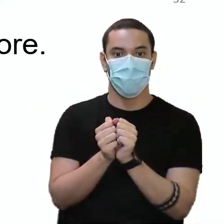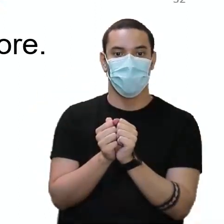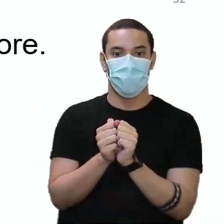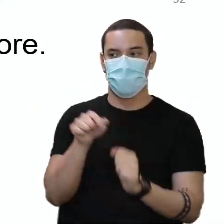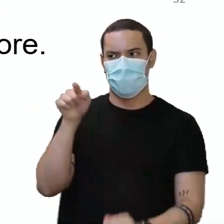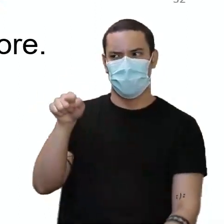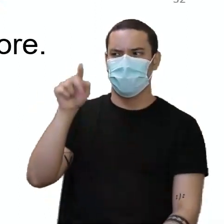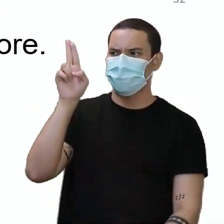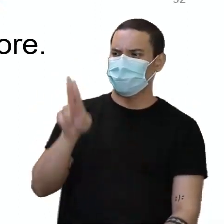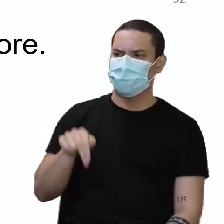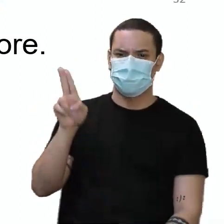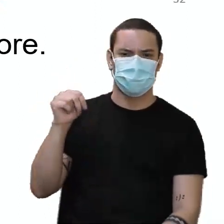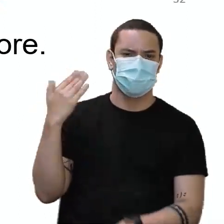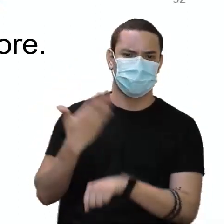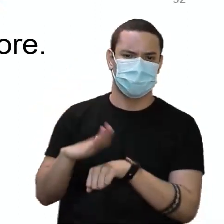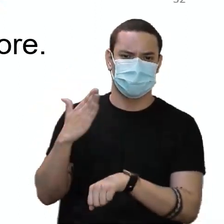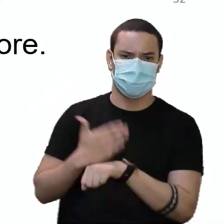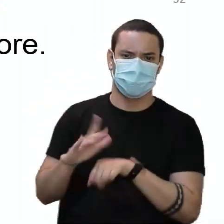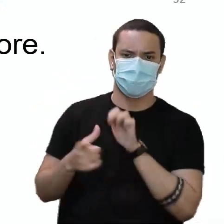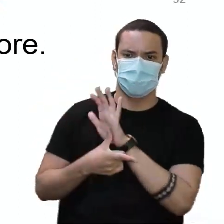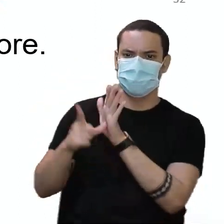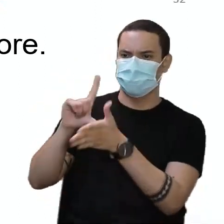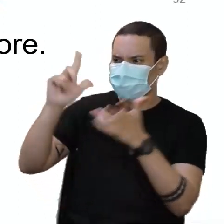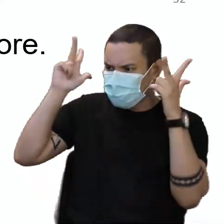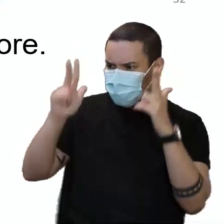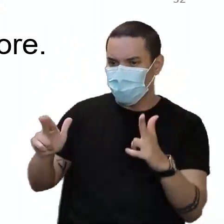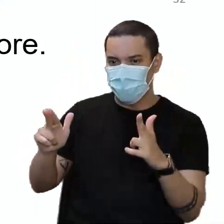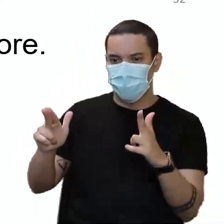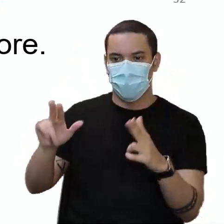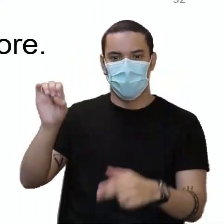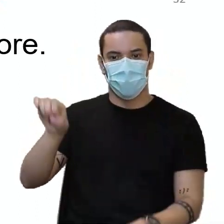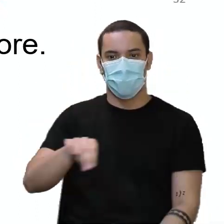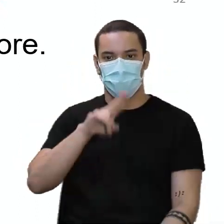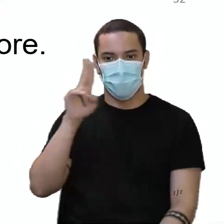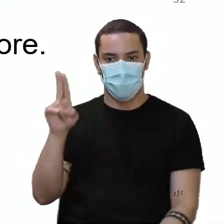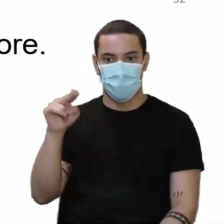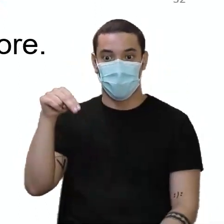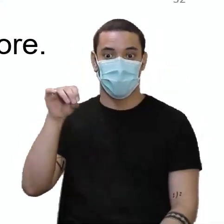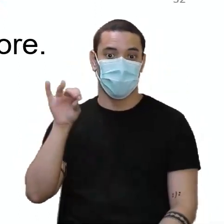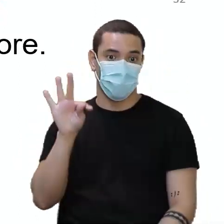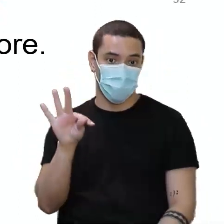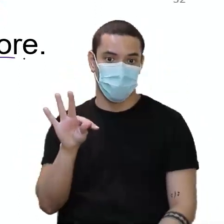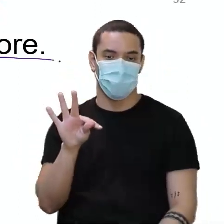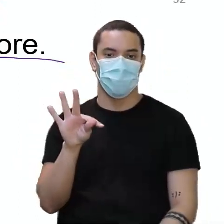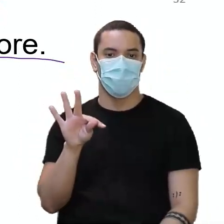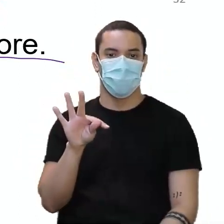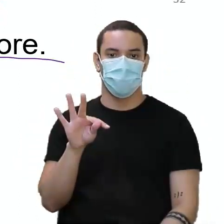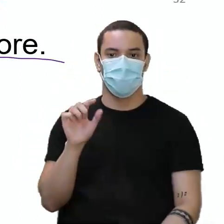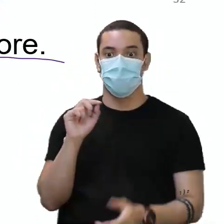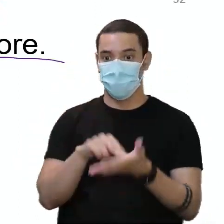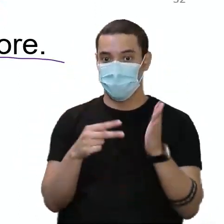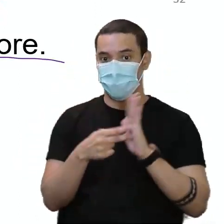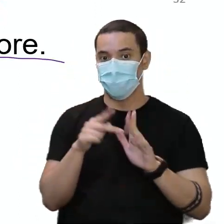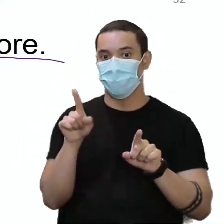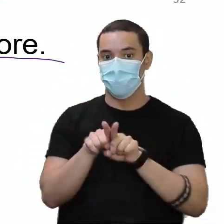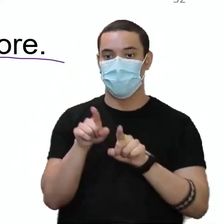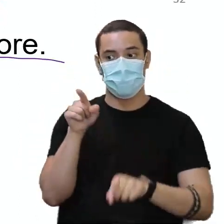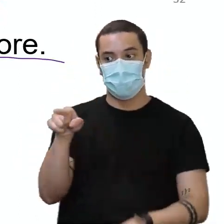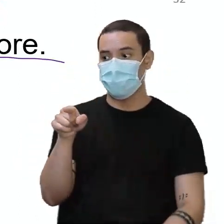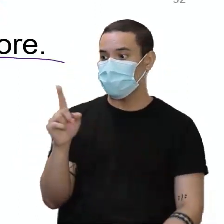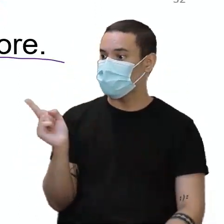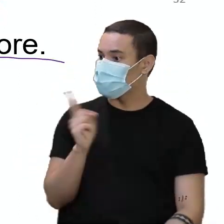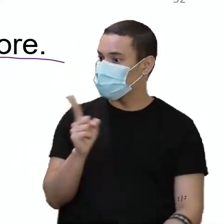Ela nunca tinha praticado tanto antes. Ou she had not practiced so hard before, ela